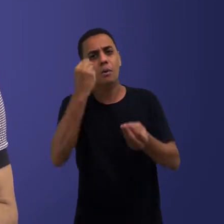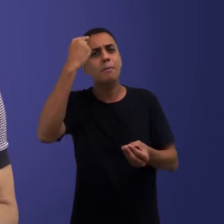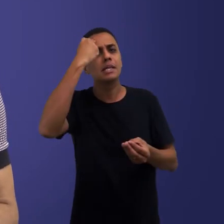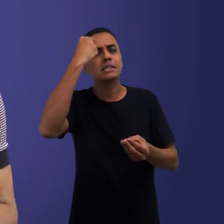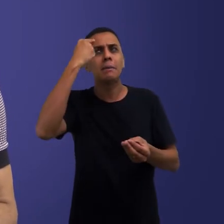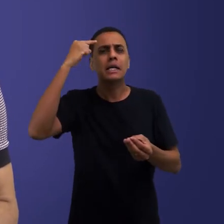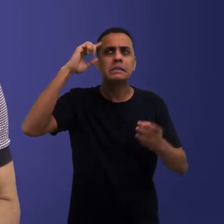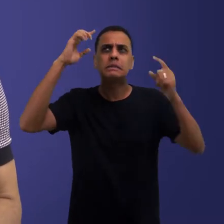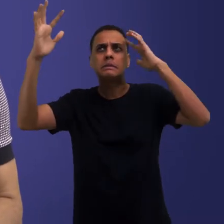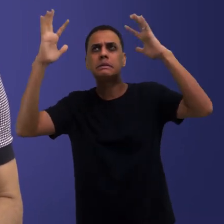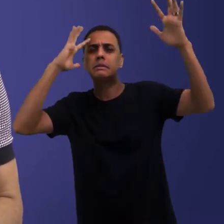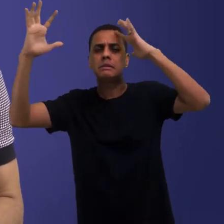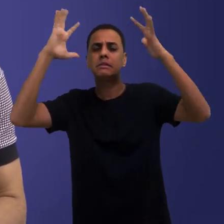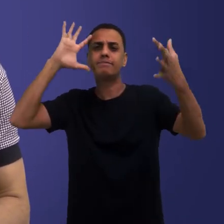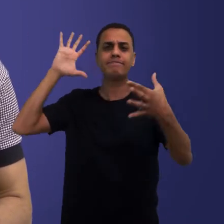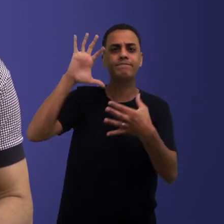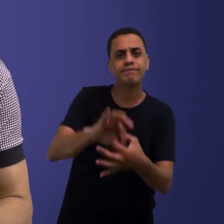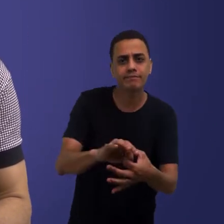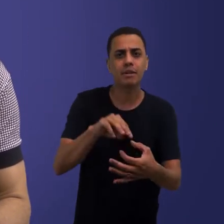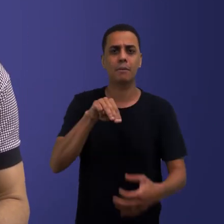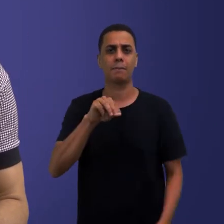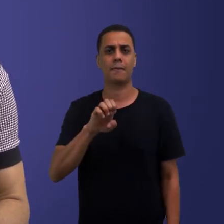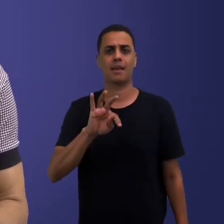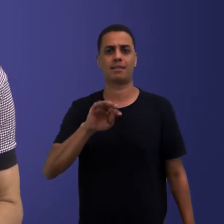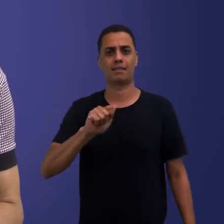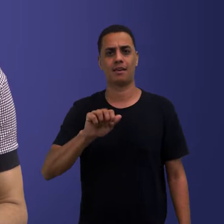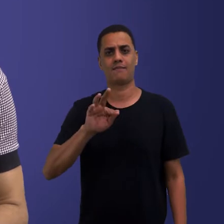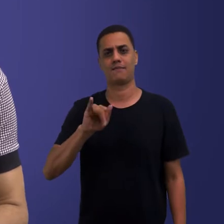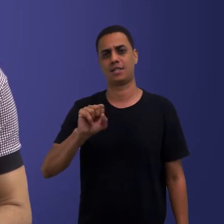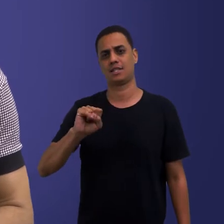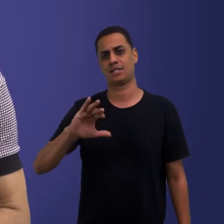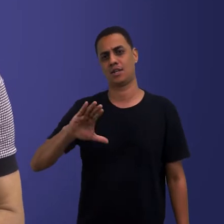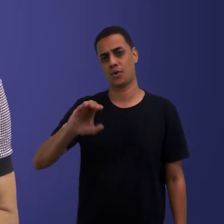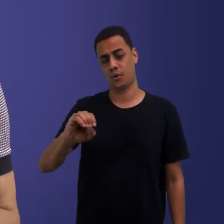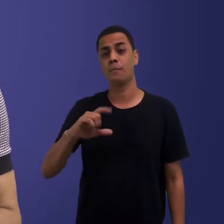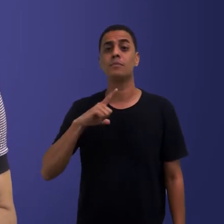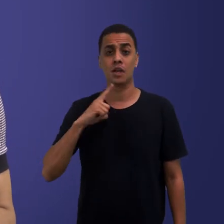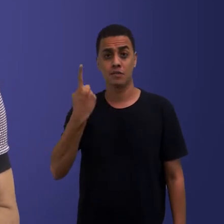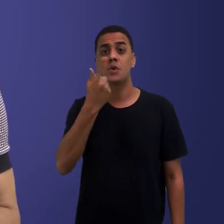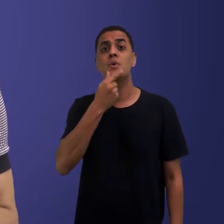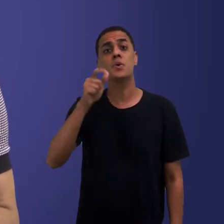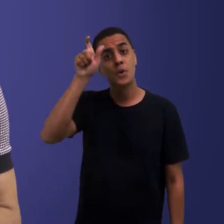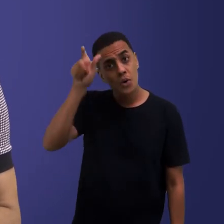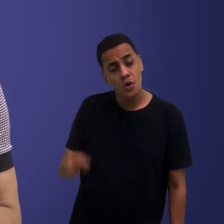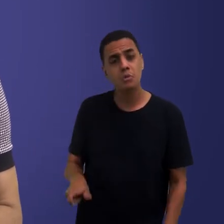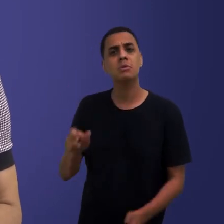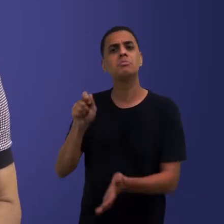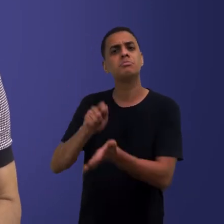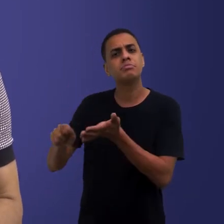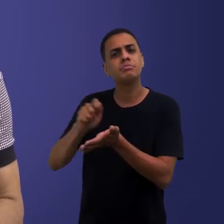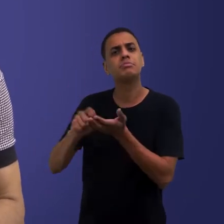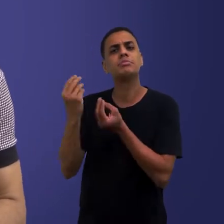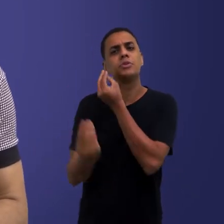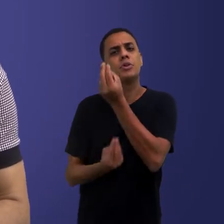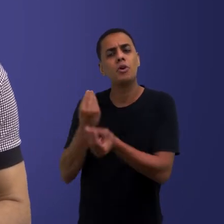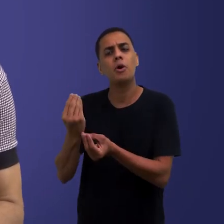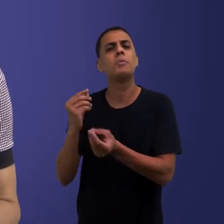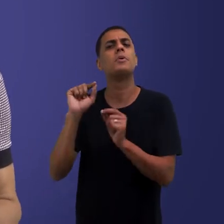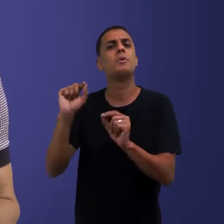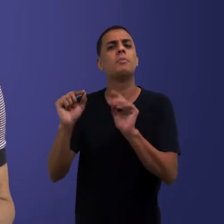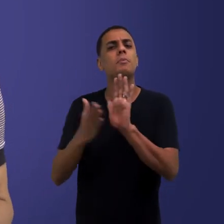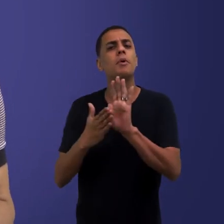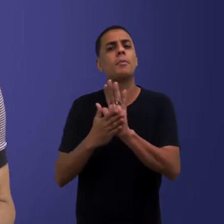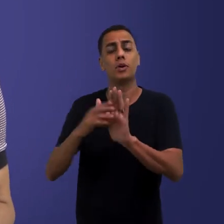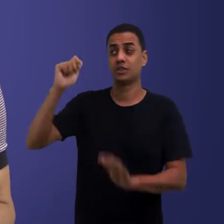racional metafísico. Aristarco de Samos foi o primeiro astrônomo a propor o sistema heliocêntrico, ou seja,